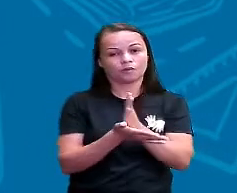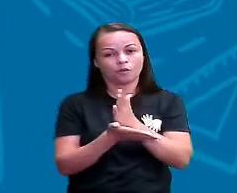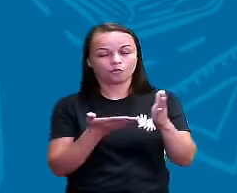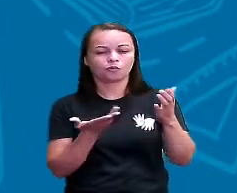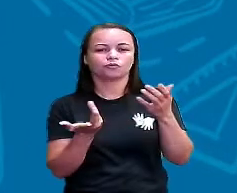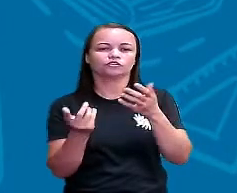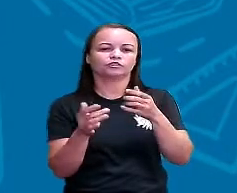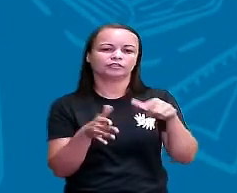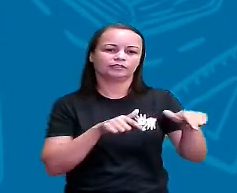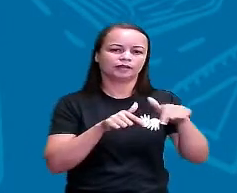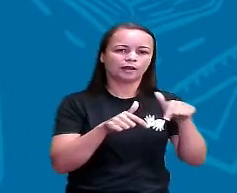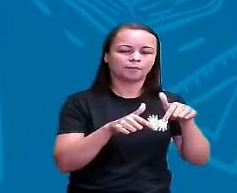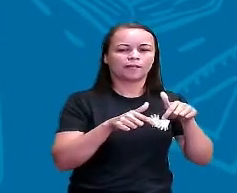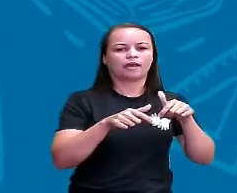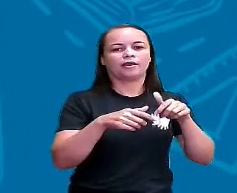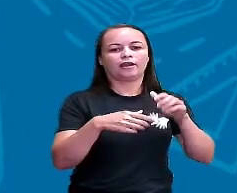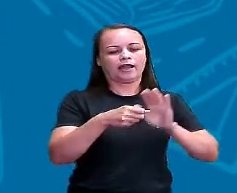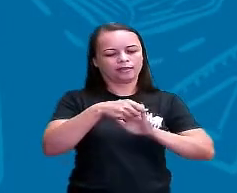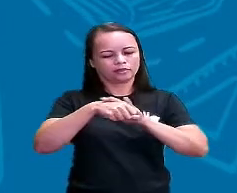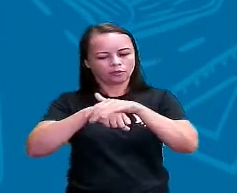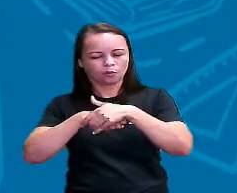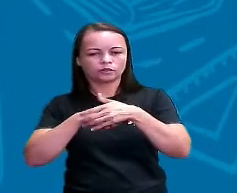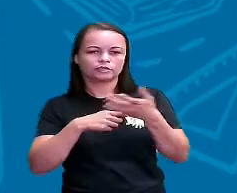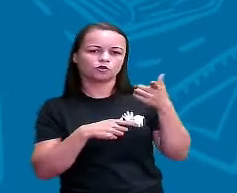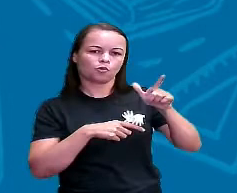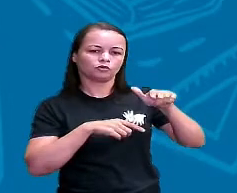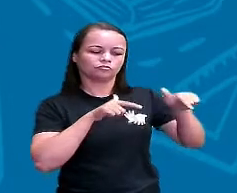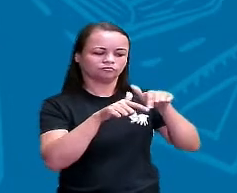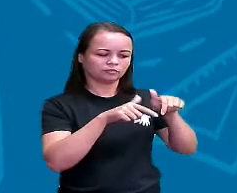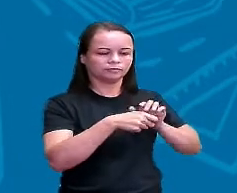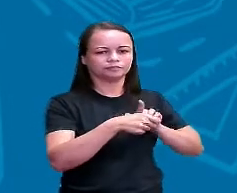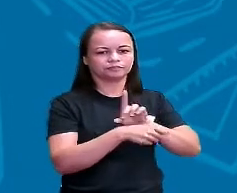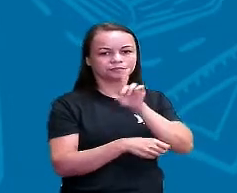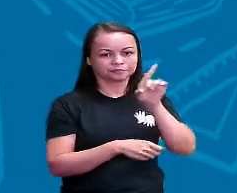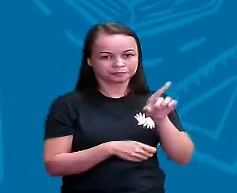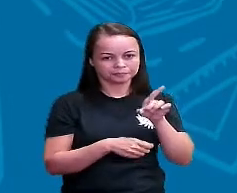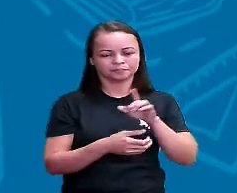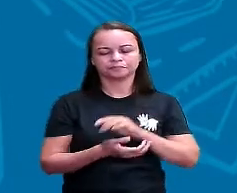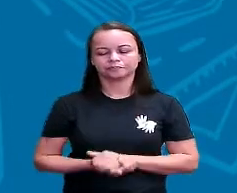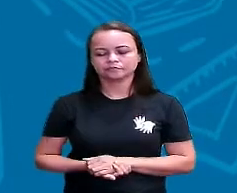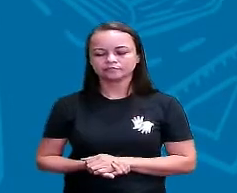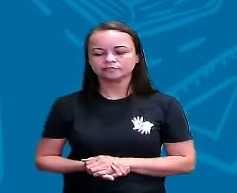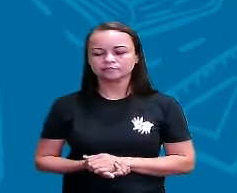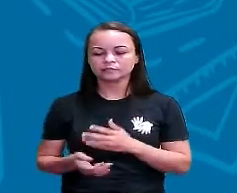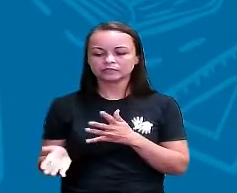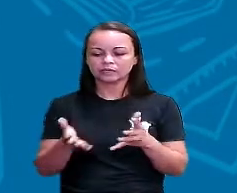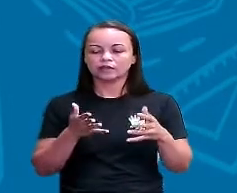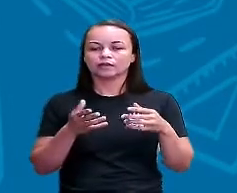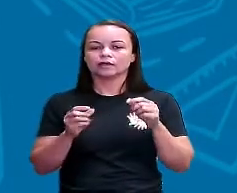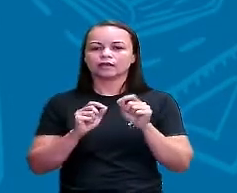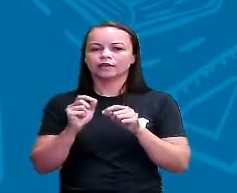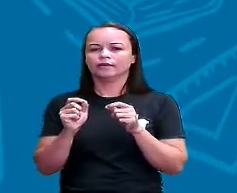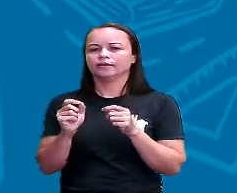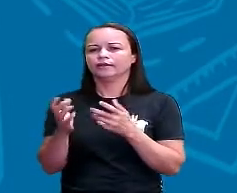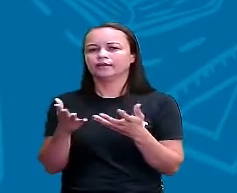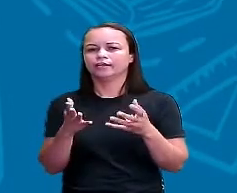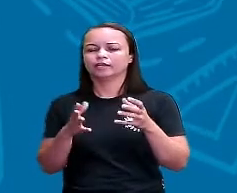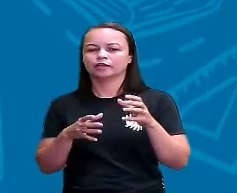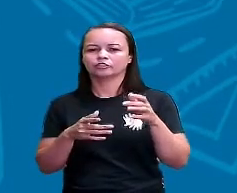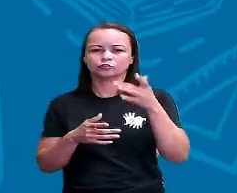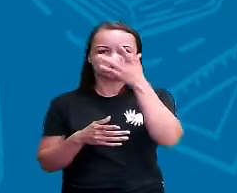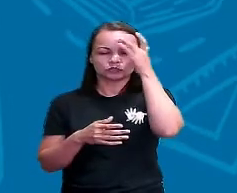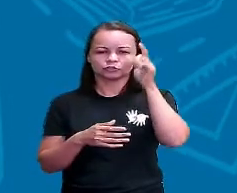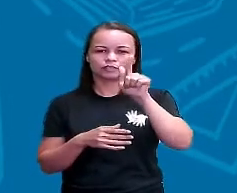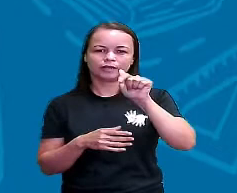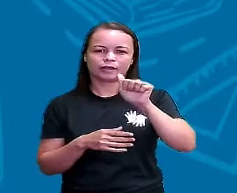um trabalho noturno e outros trabalham durante o dia, certo? Recolhedores de lixo, tem muitos garis que